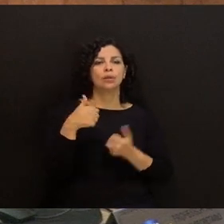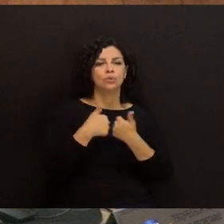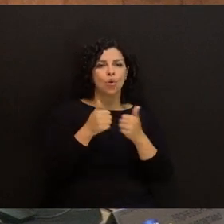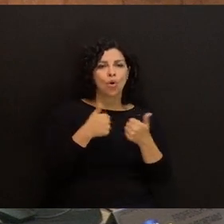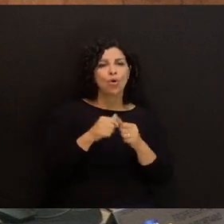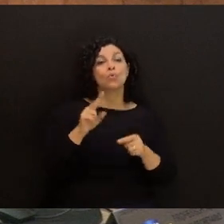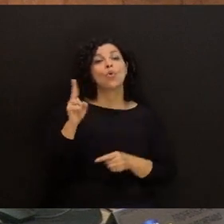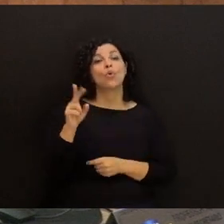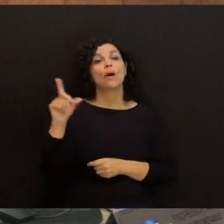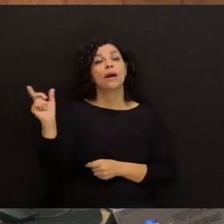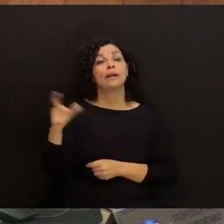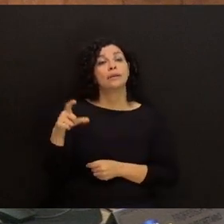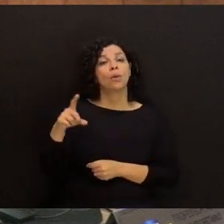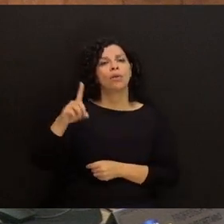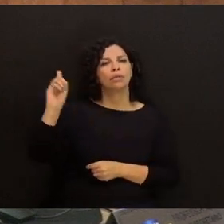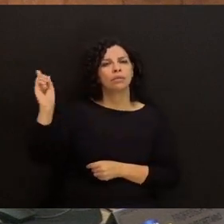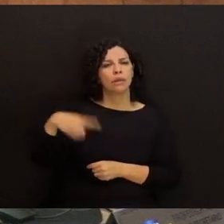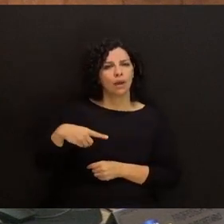débito então